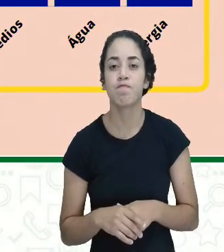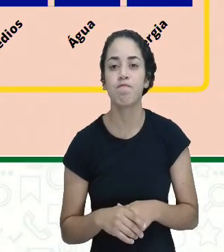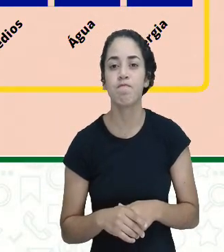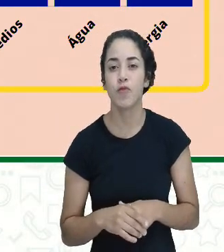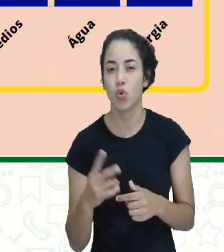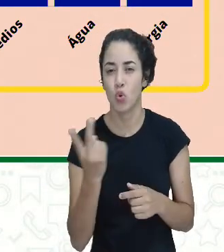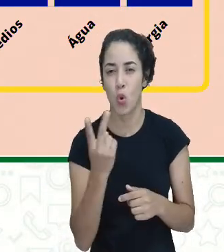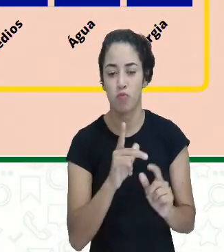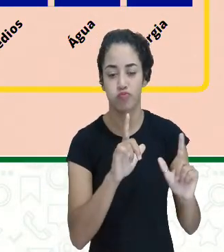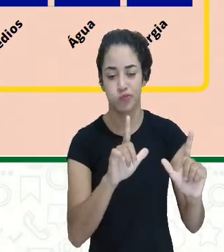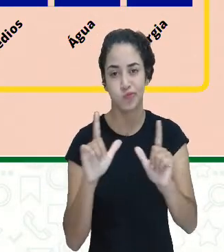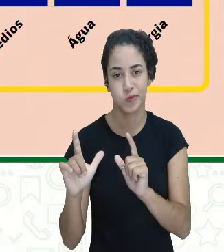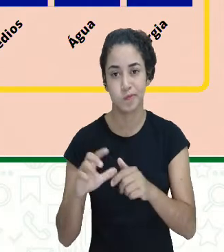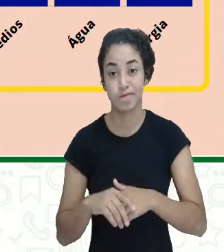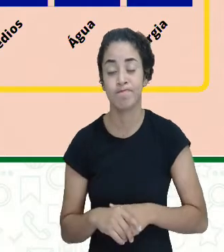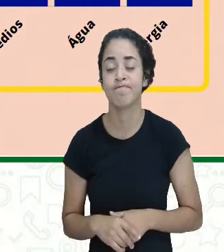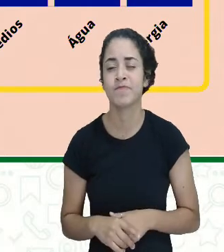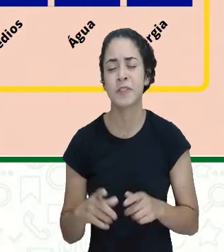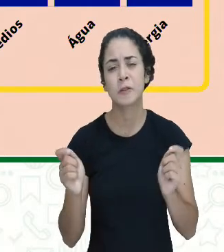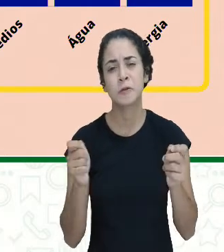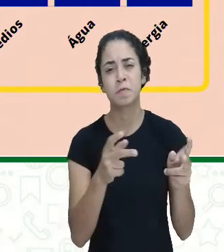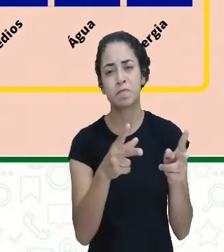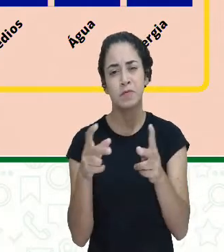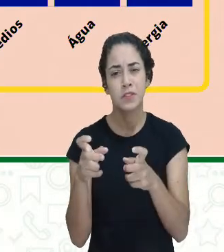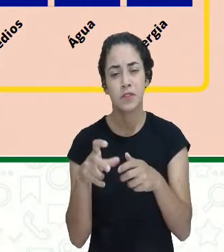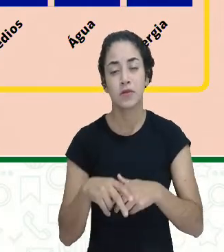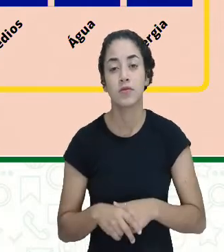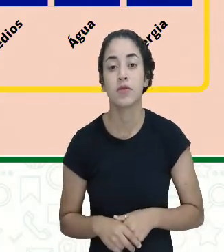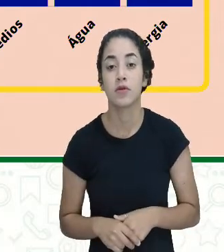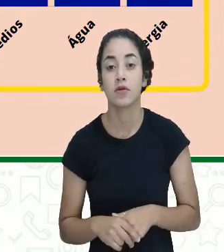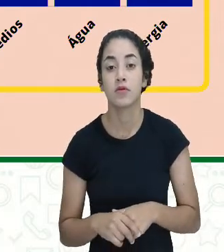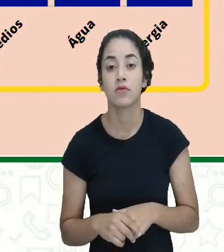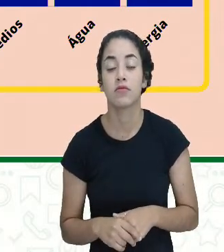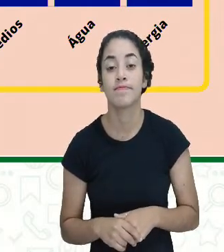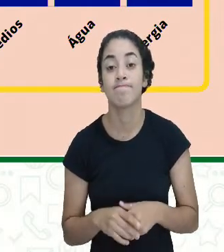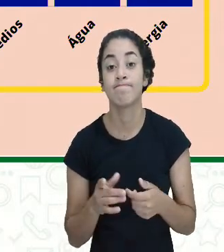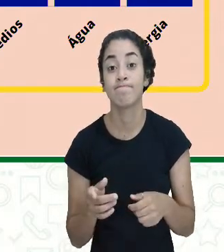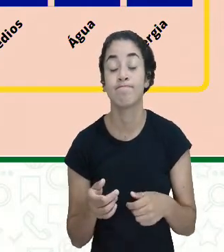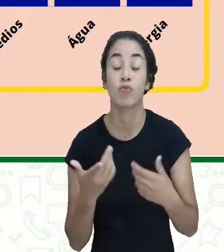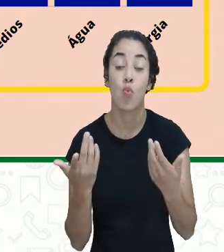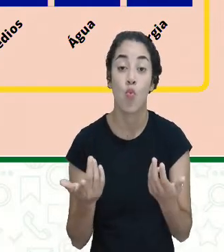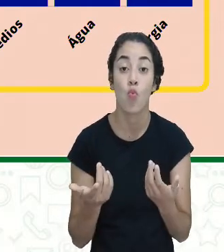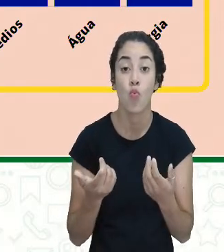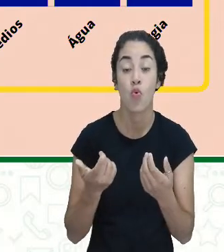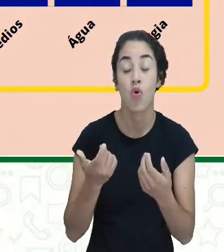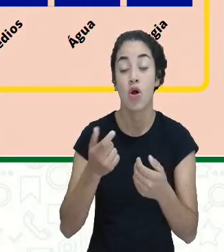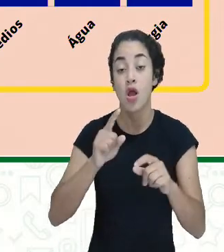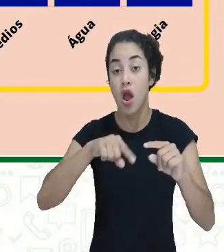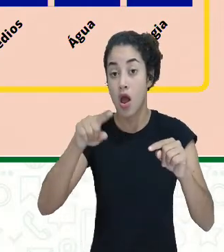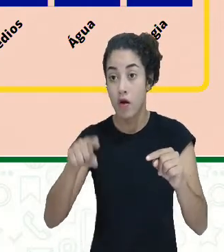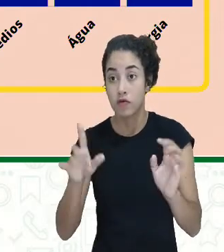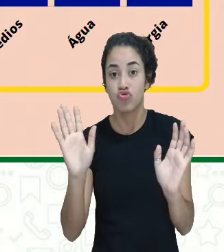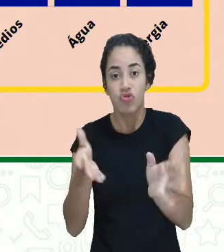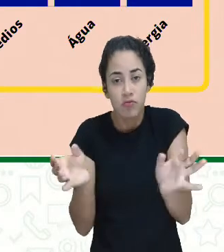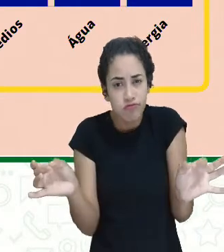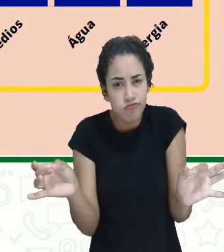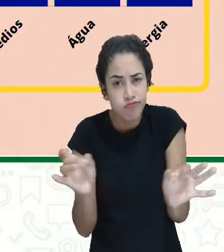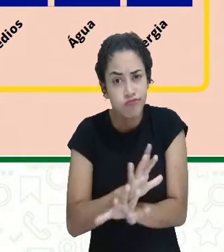gráfico. Então, você vai perceber que com o gráfico pronto, você